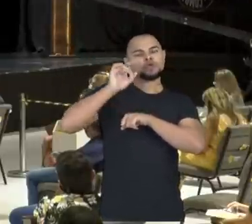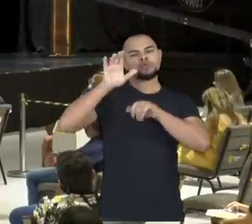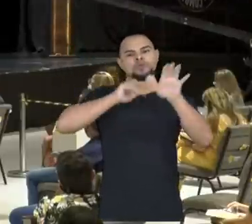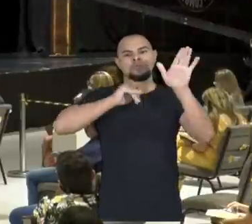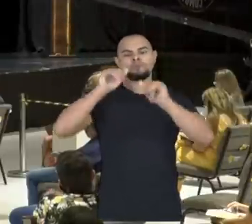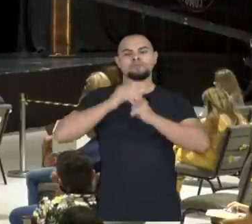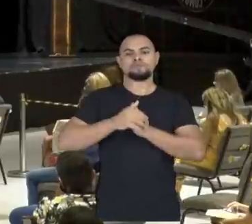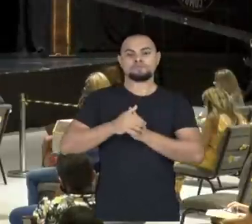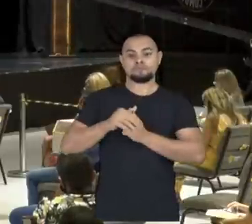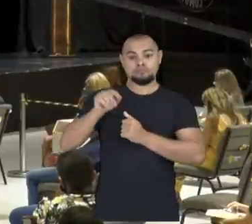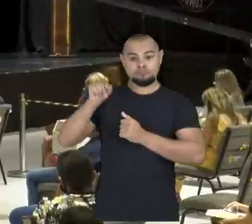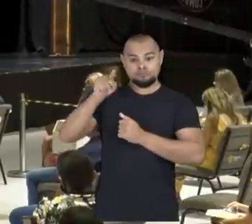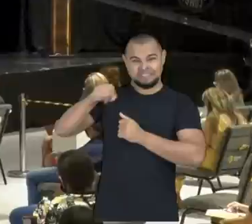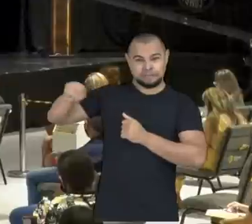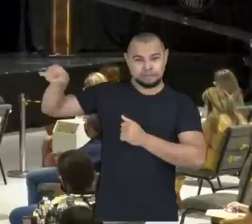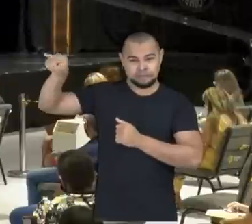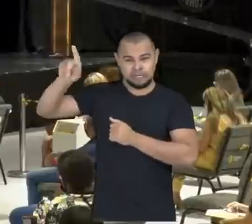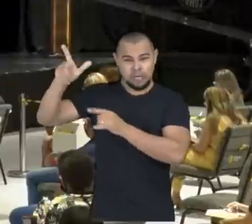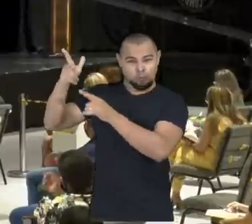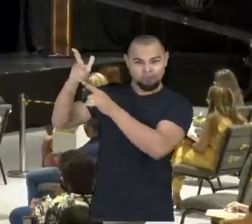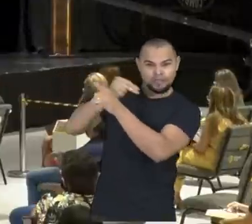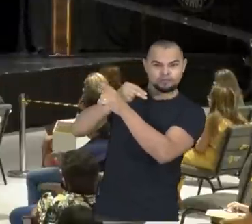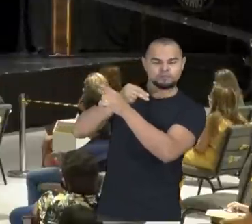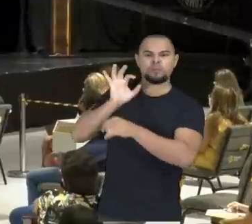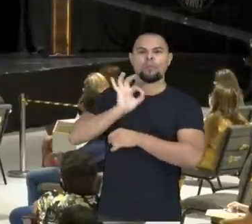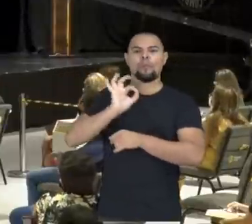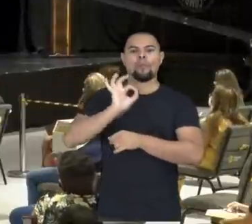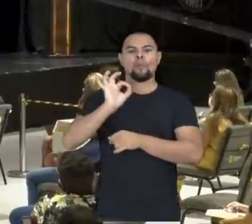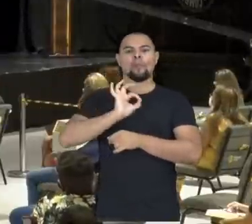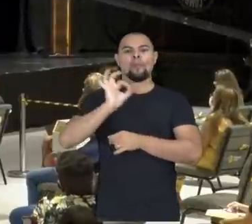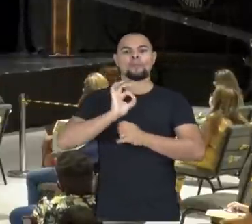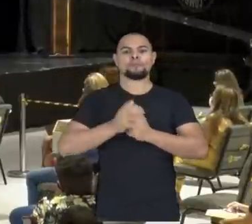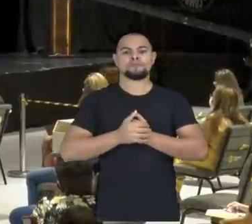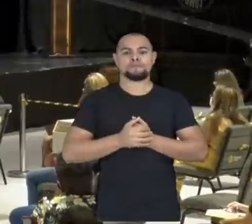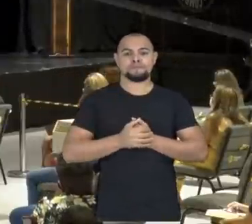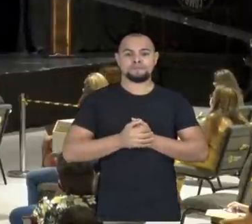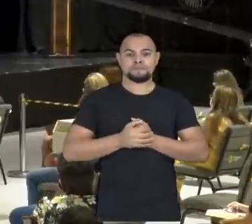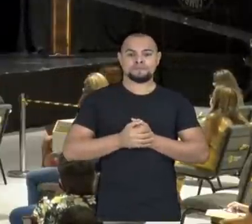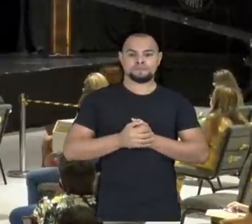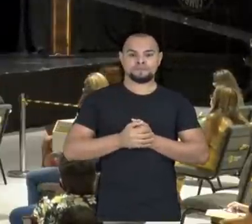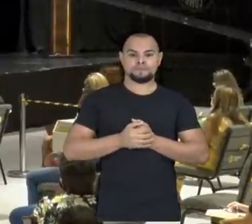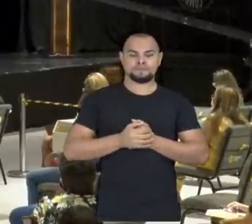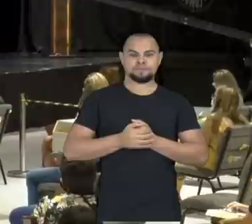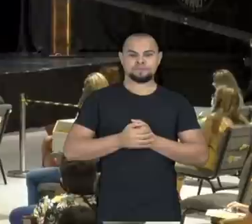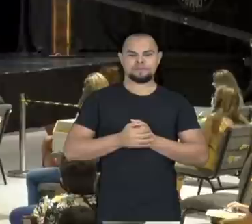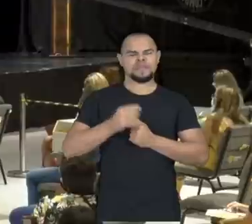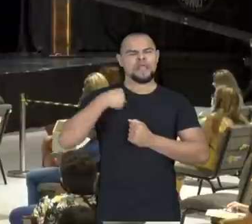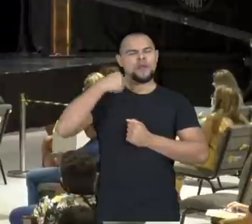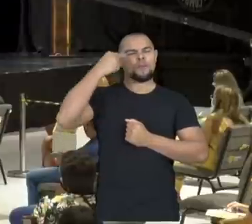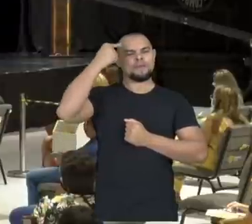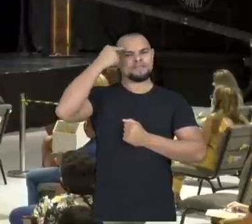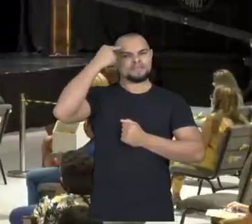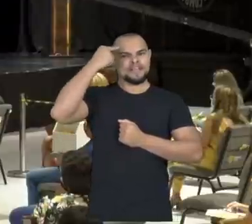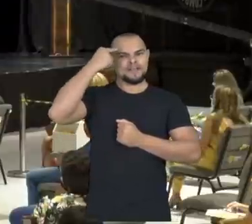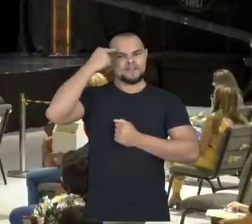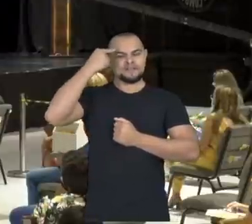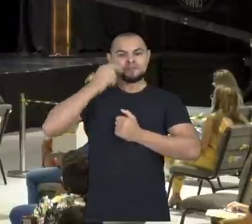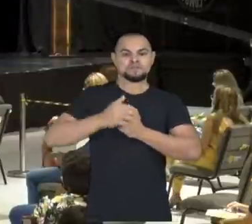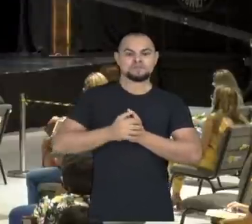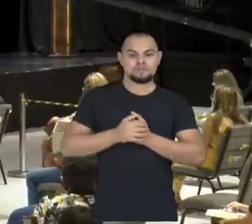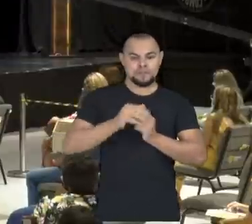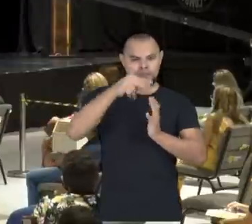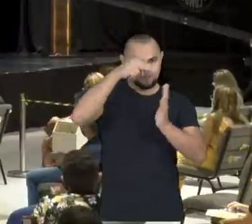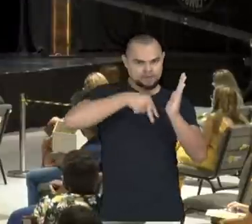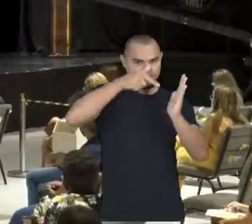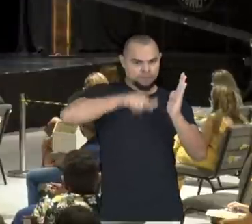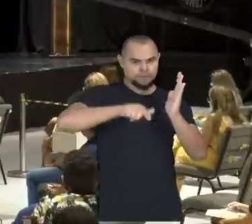vão prevalecer sobre vocês. A princípio eu achava, gente, ele falou aqui de, lê de novo aí, por